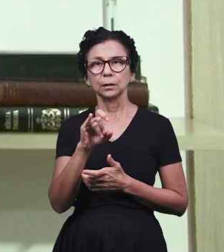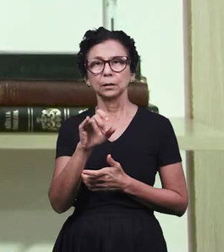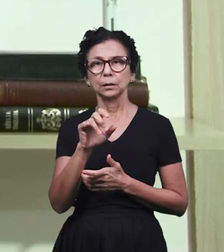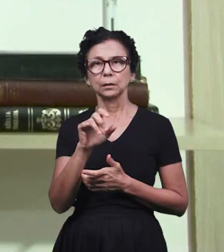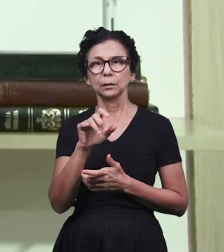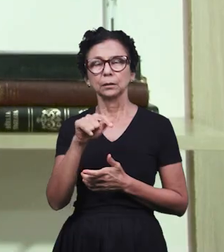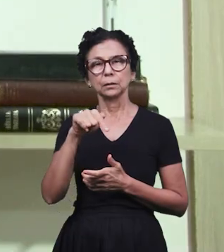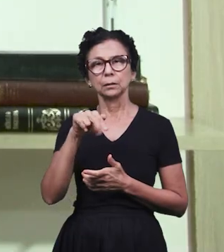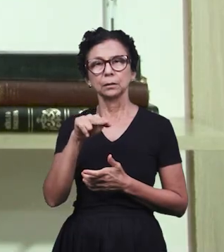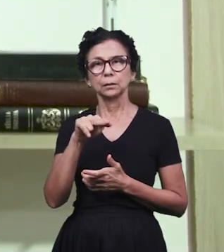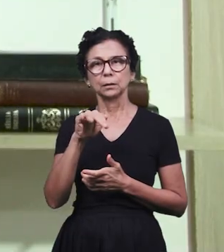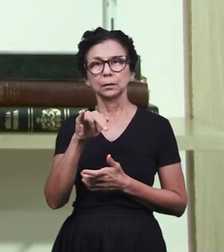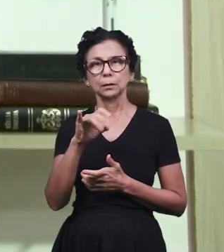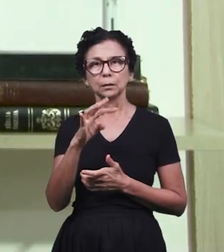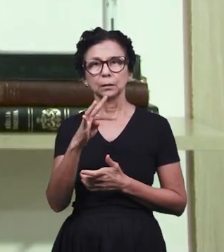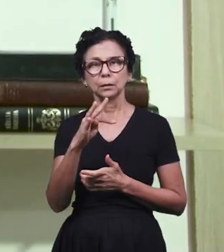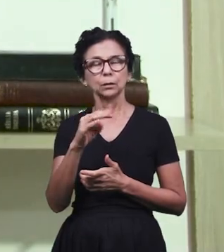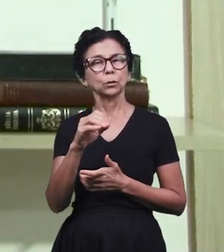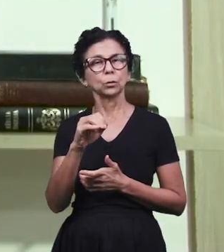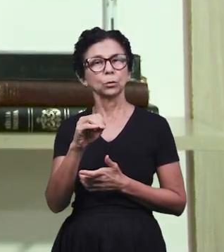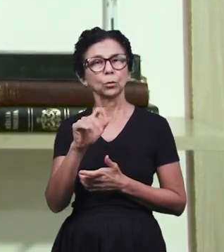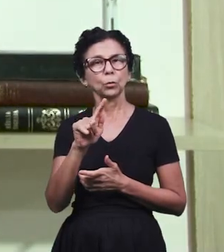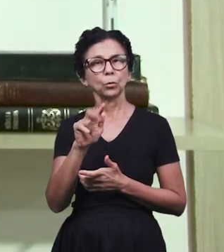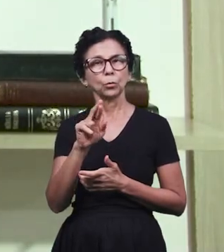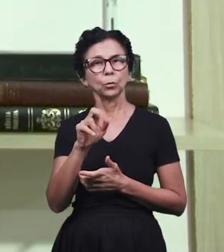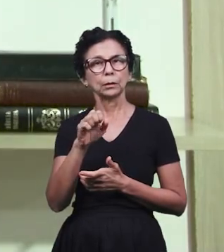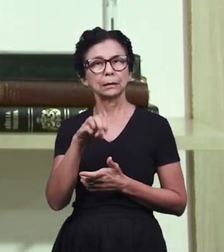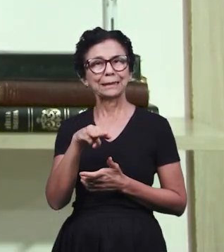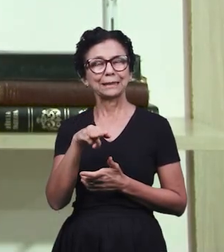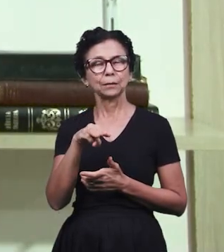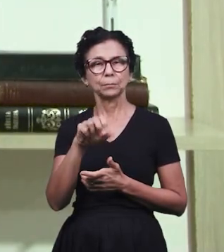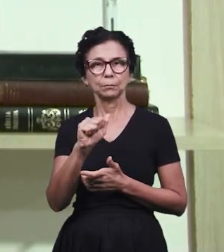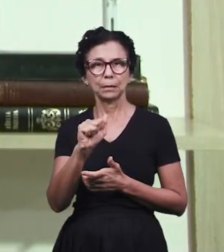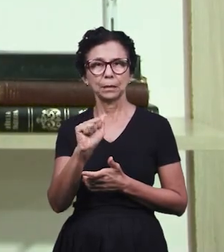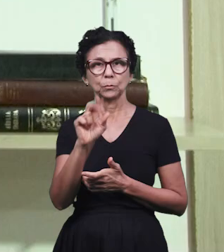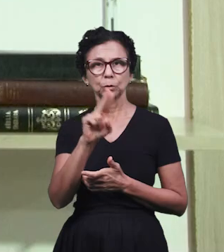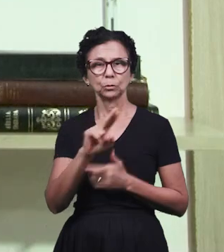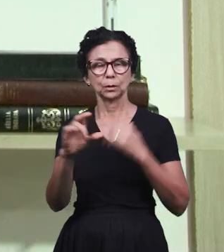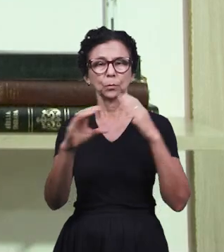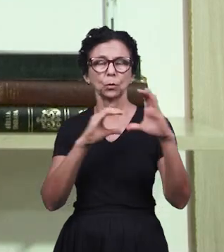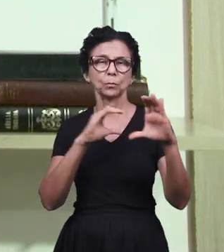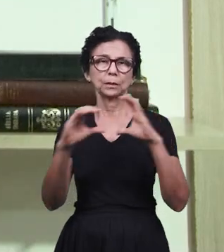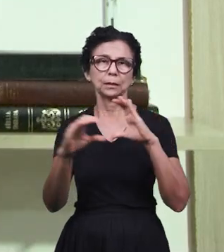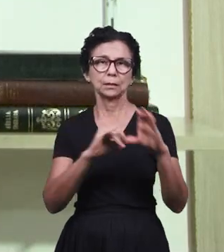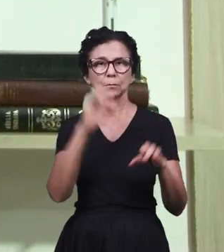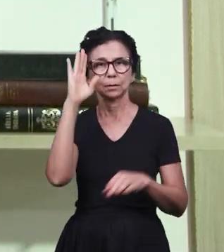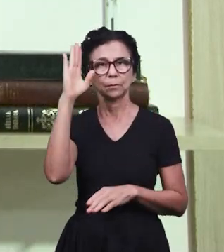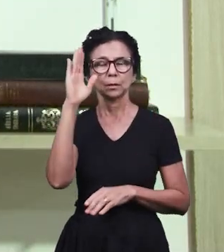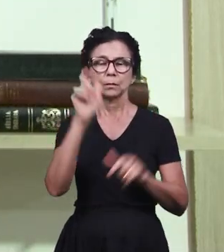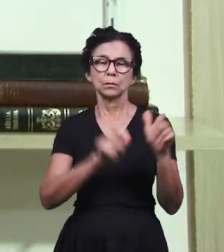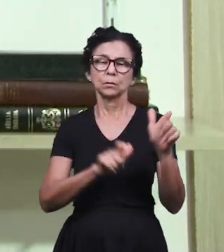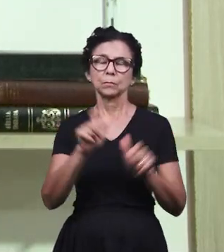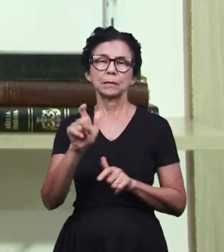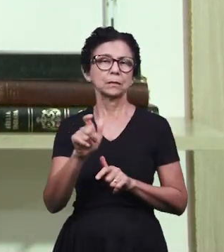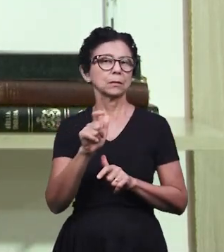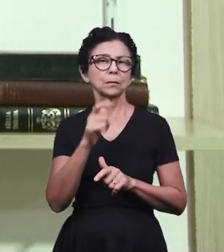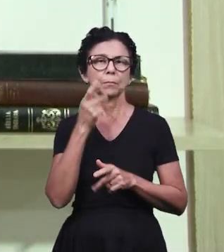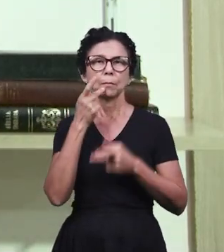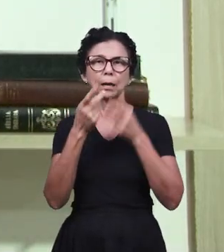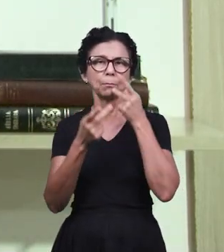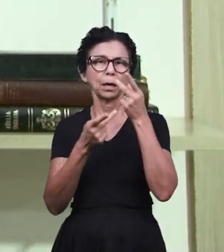autoexplicativa, muito usada para a comunicação, principalmente de pessoas que ainda não verbalizam.